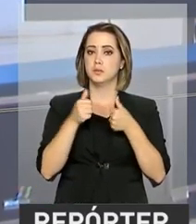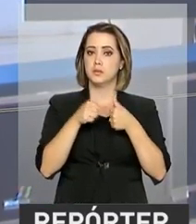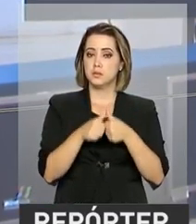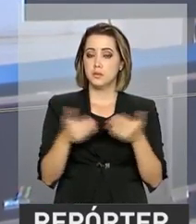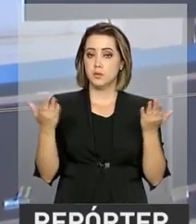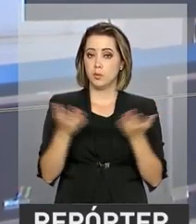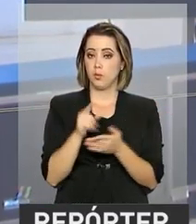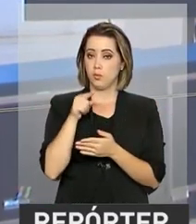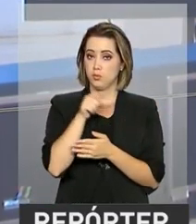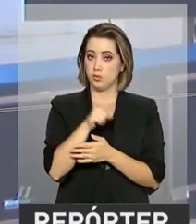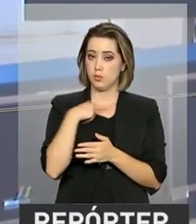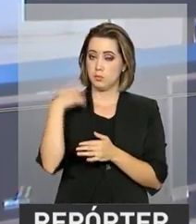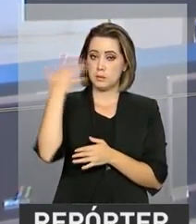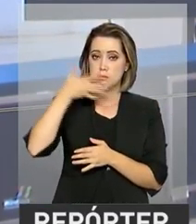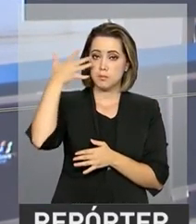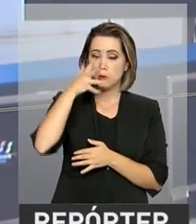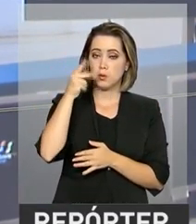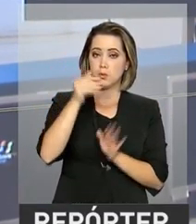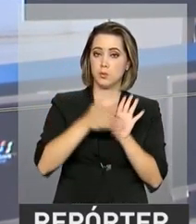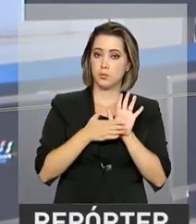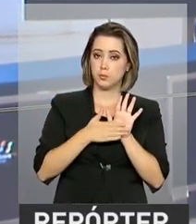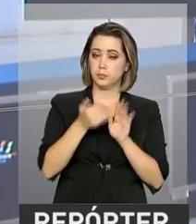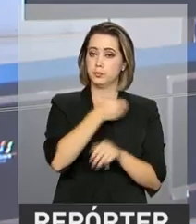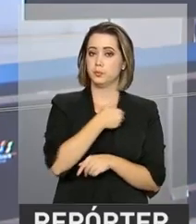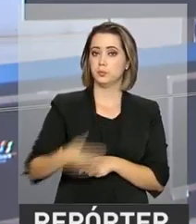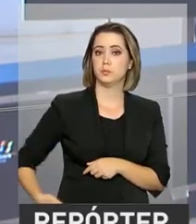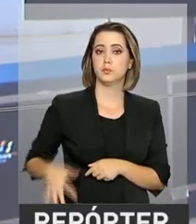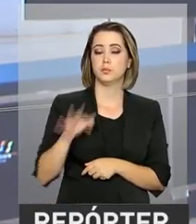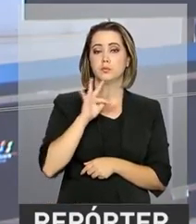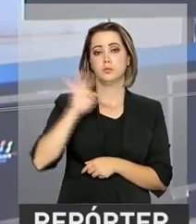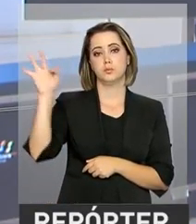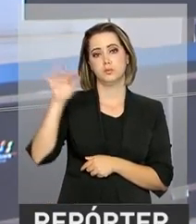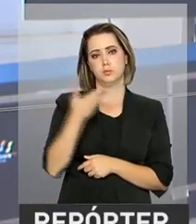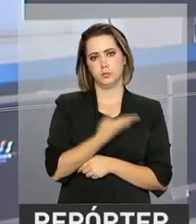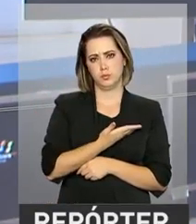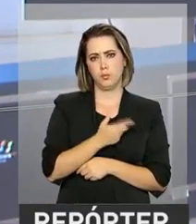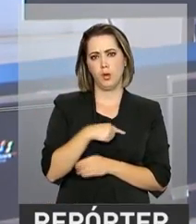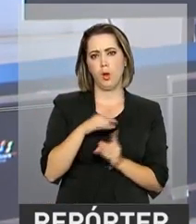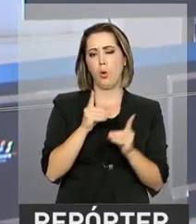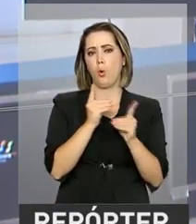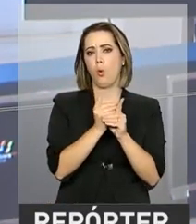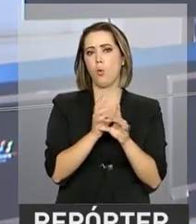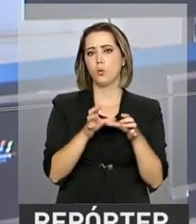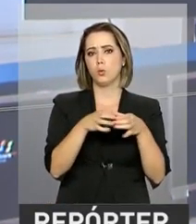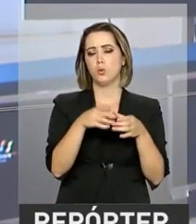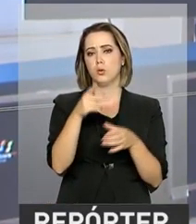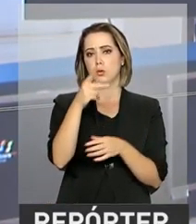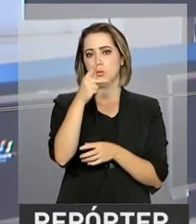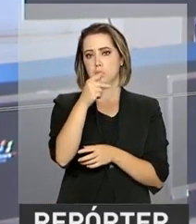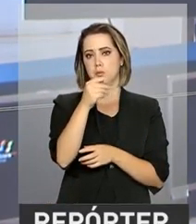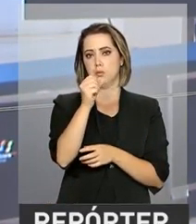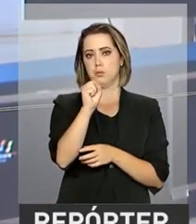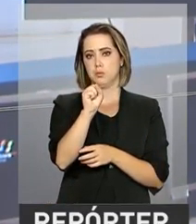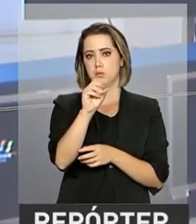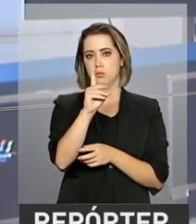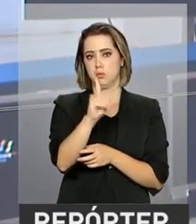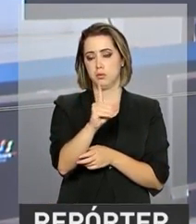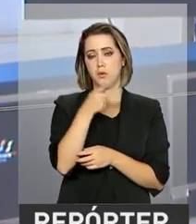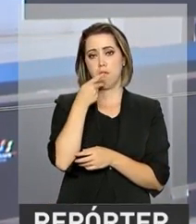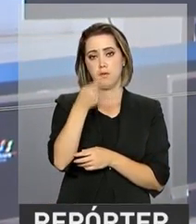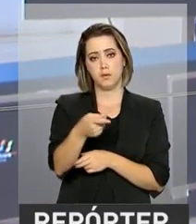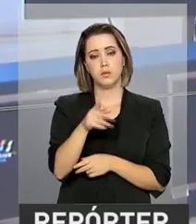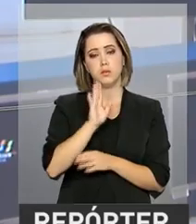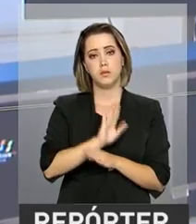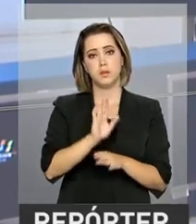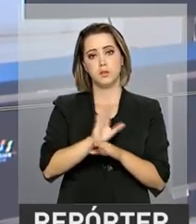para esclarecer a proposta do governo. Em encontro com a bancada do PSD, Meirelles comentou que a reforma vai ajudar a